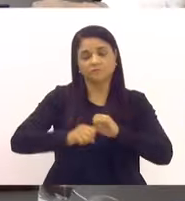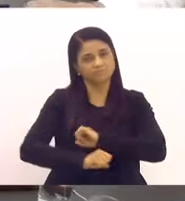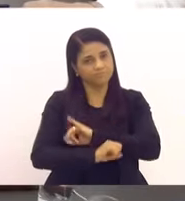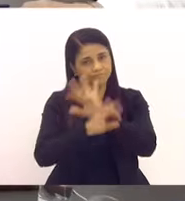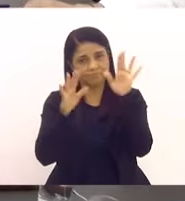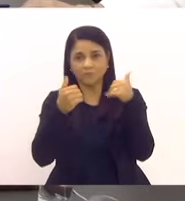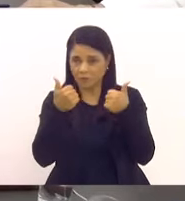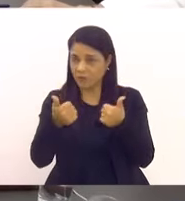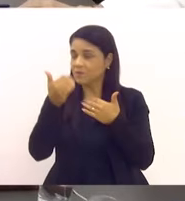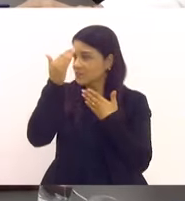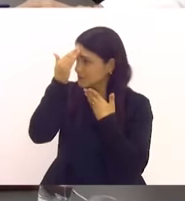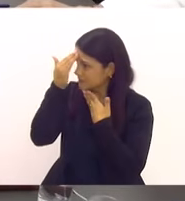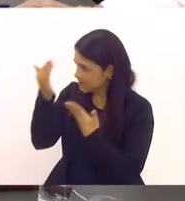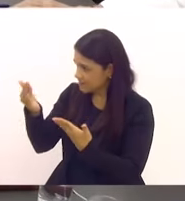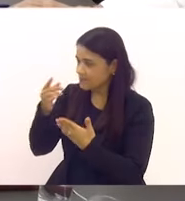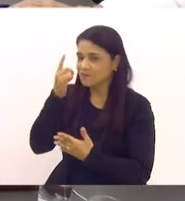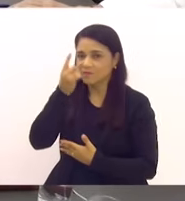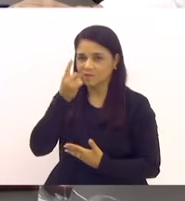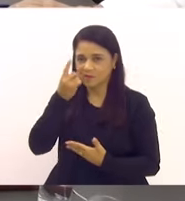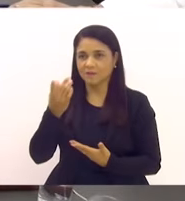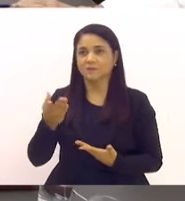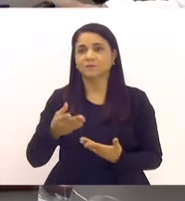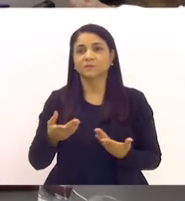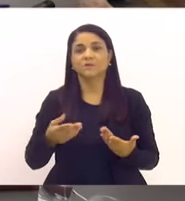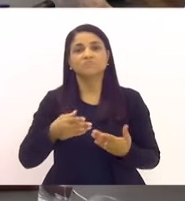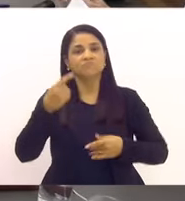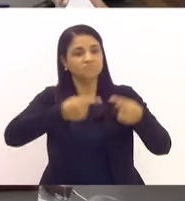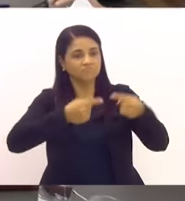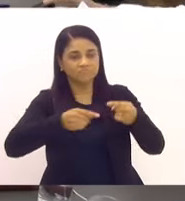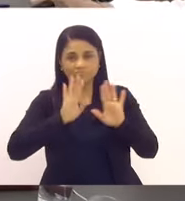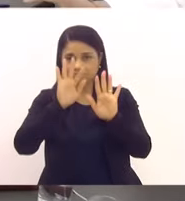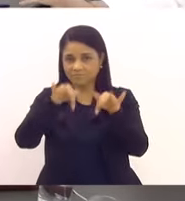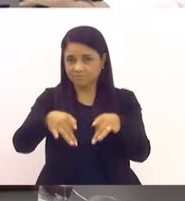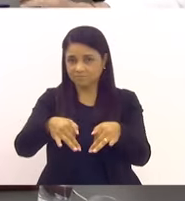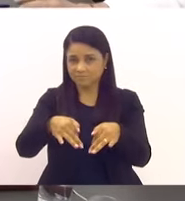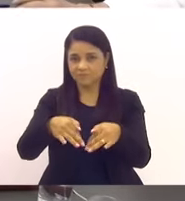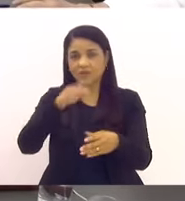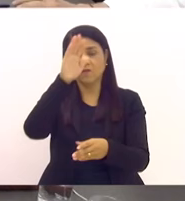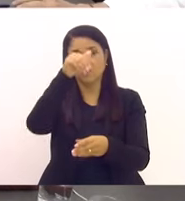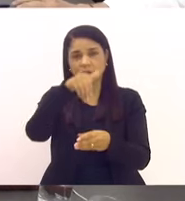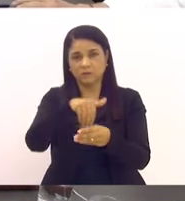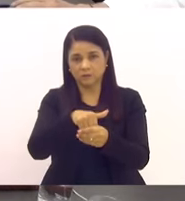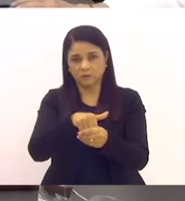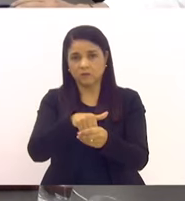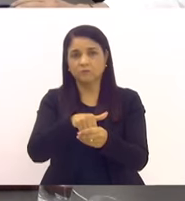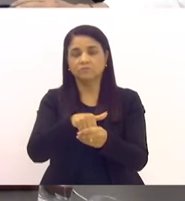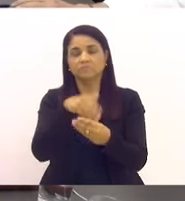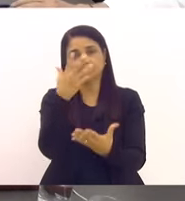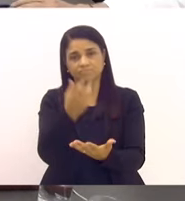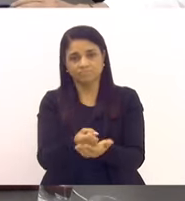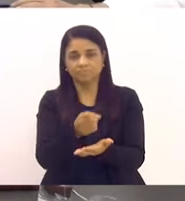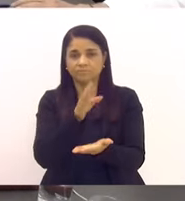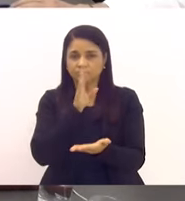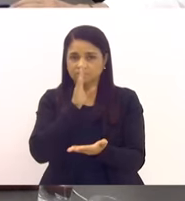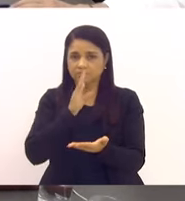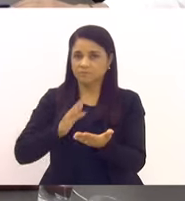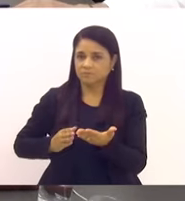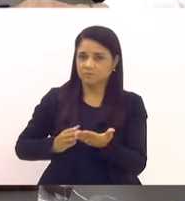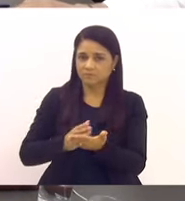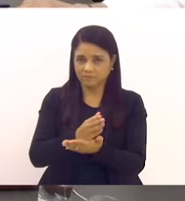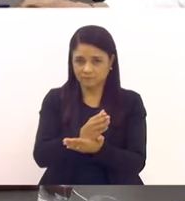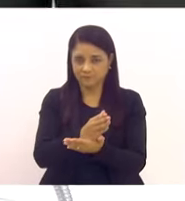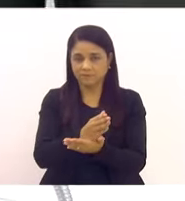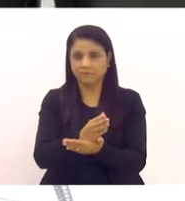Tá certo. Agradeço, deputado. Perfeito. Não havendo quem queira discutir, encerrada a discussão. Em votação, os senhores que aprovam, permaneçam como